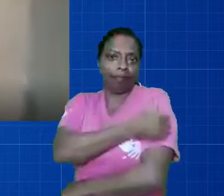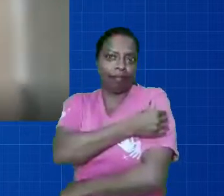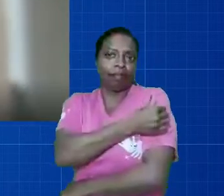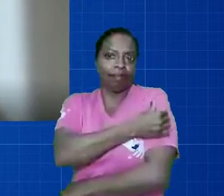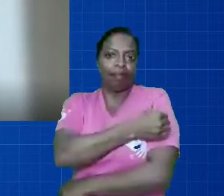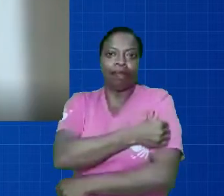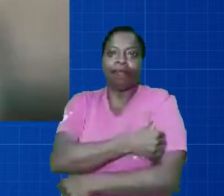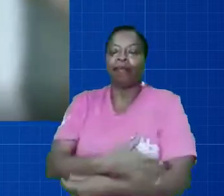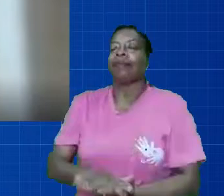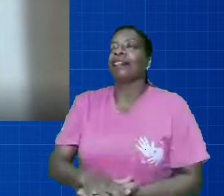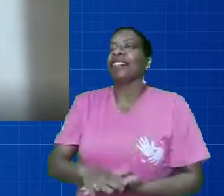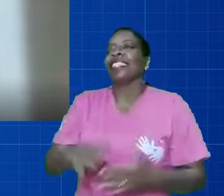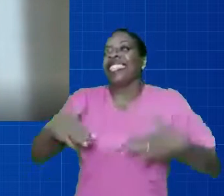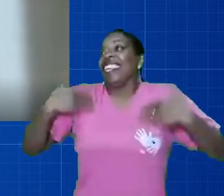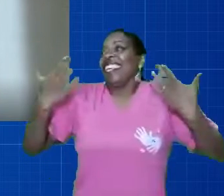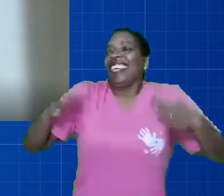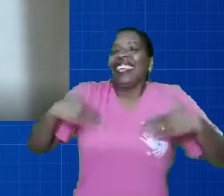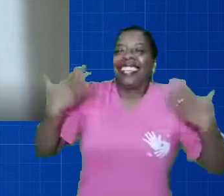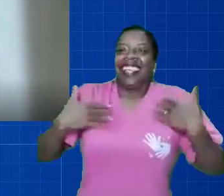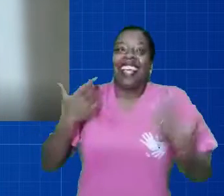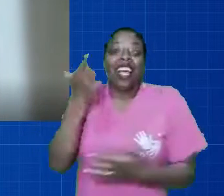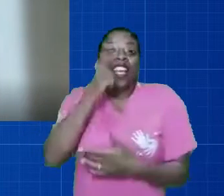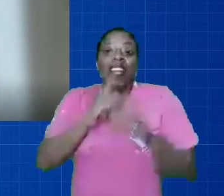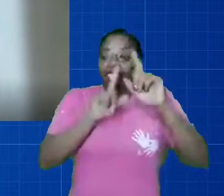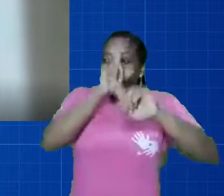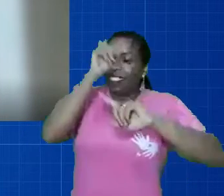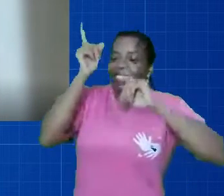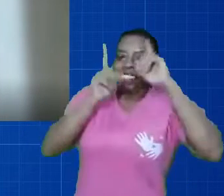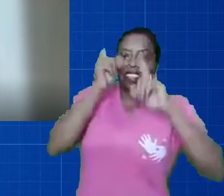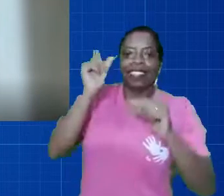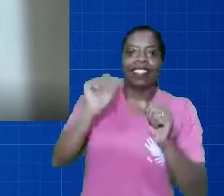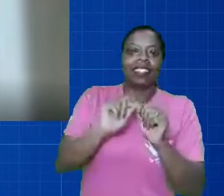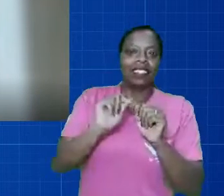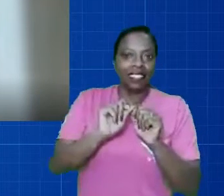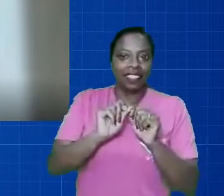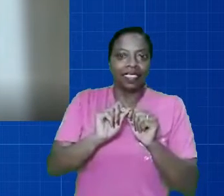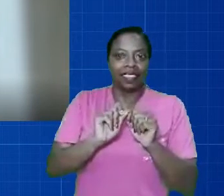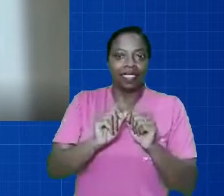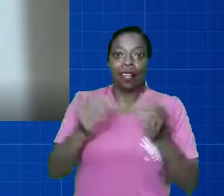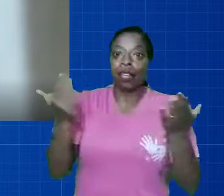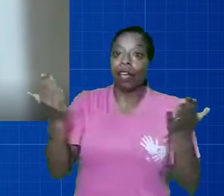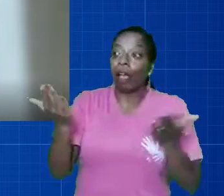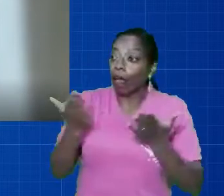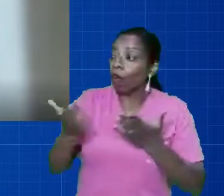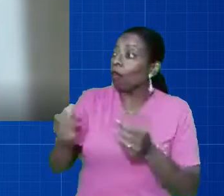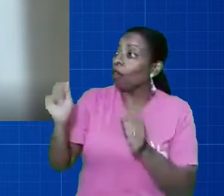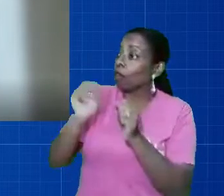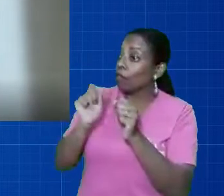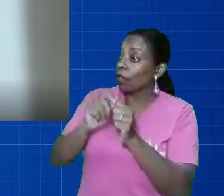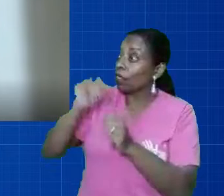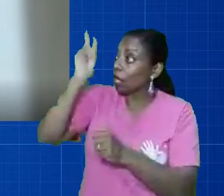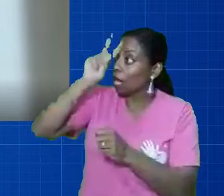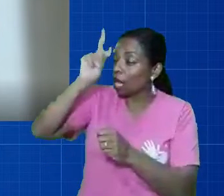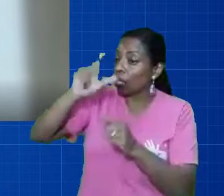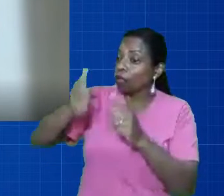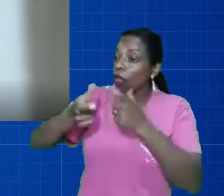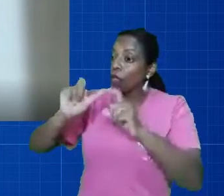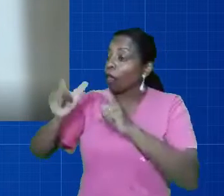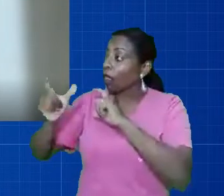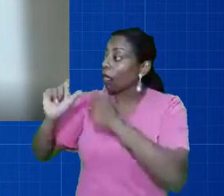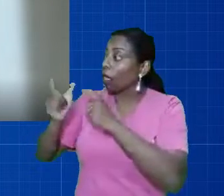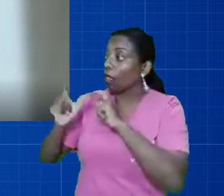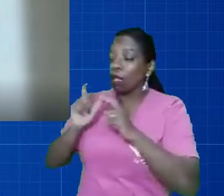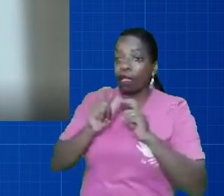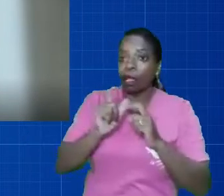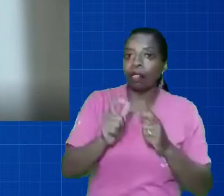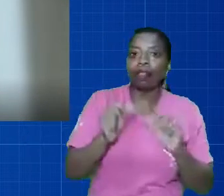se divertiam fazendo os bonequinhos, e depois eu disse: agora vamos criar uma história em quadrinhos? Entendeu? Então foi tudo um